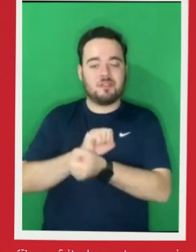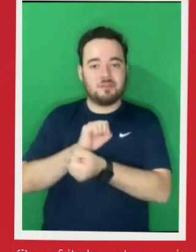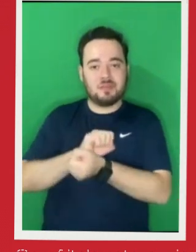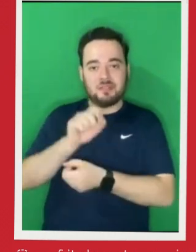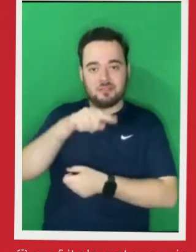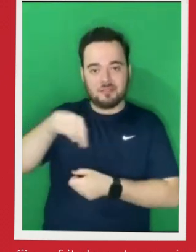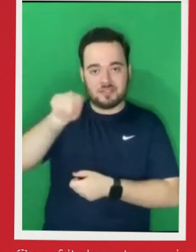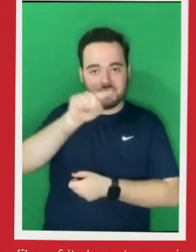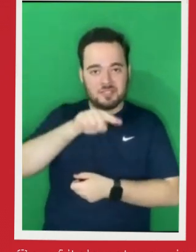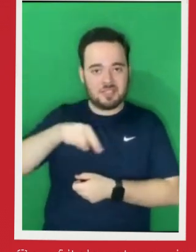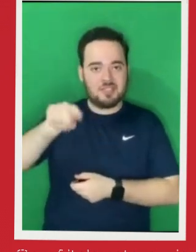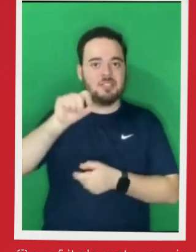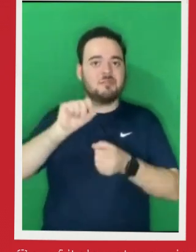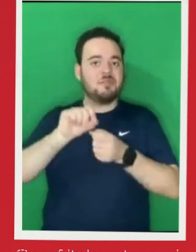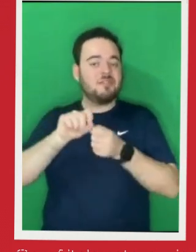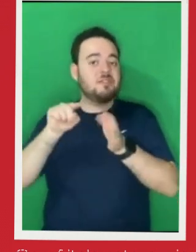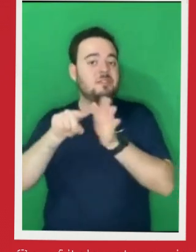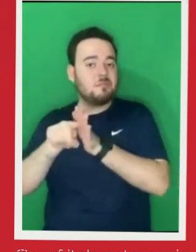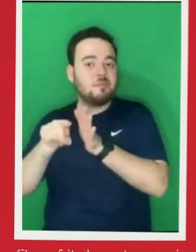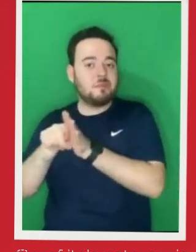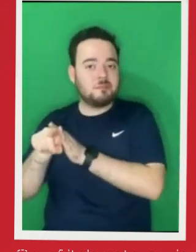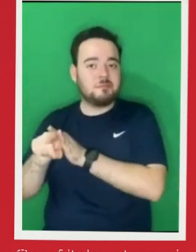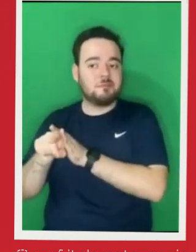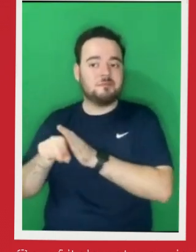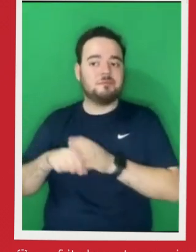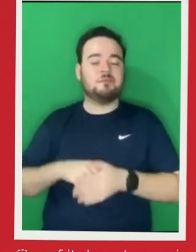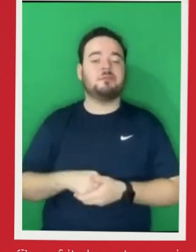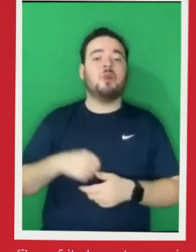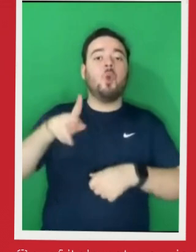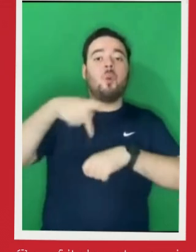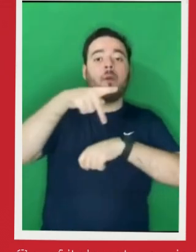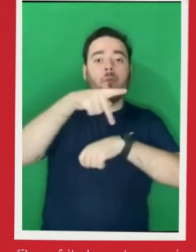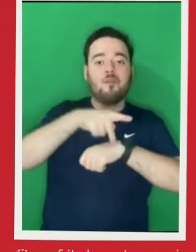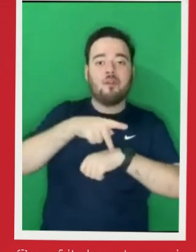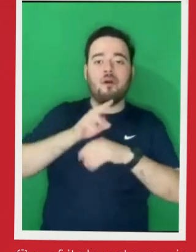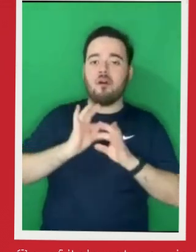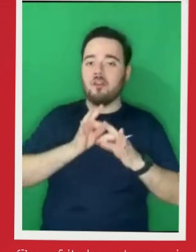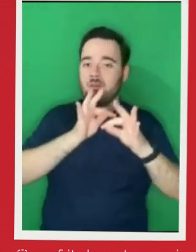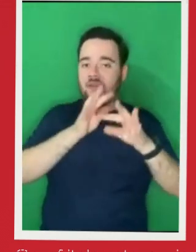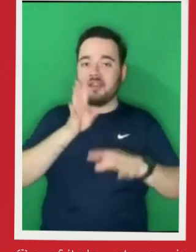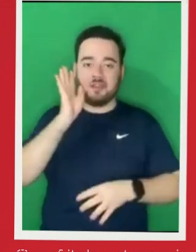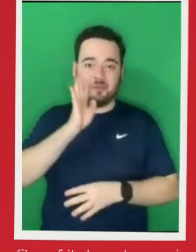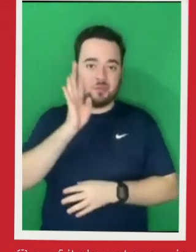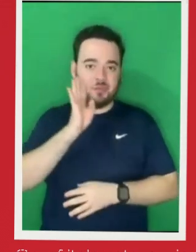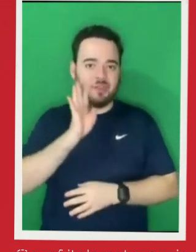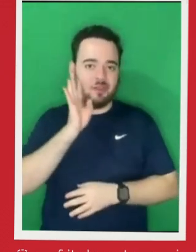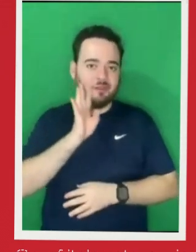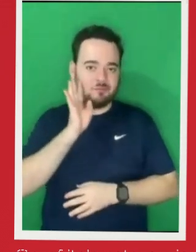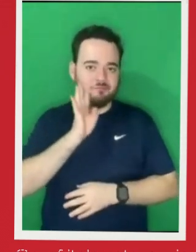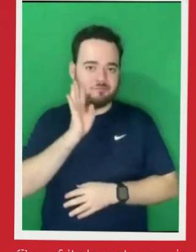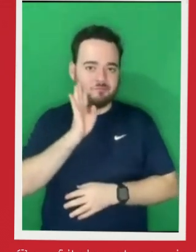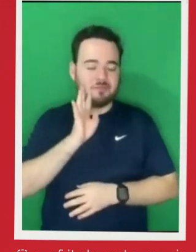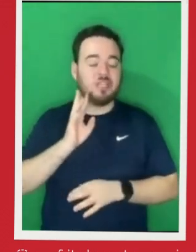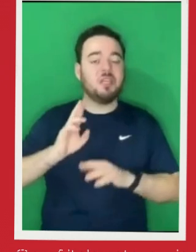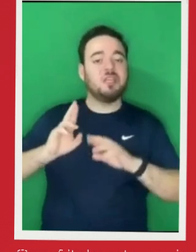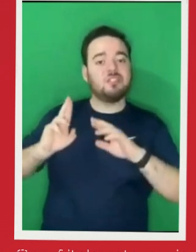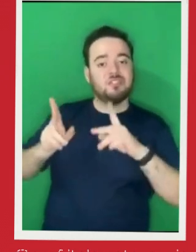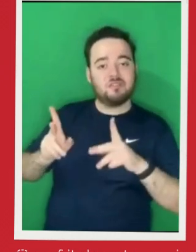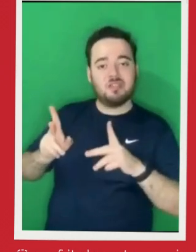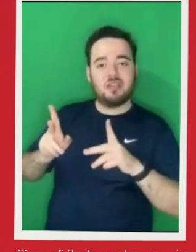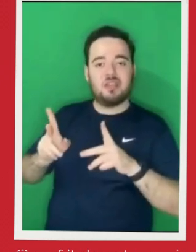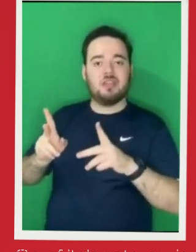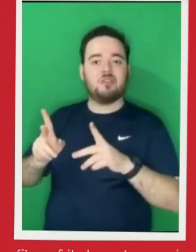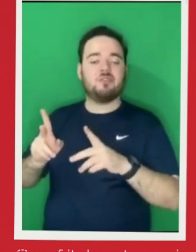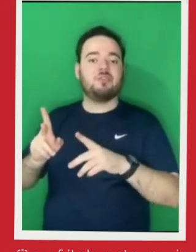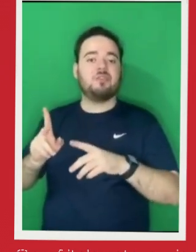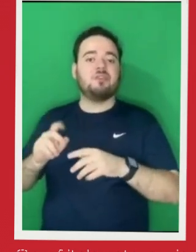Estou esperando vocês para fazerem perguntas. O Pomodoro é uma técnica muito bacana, Renata. Qual é a diferença